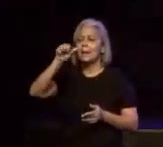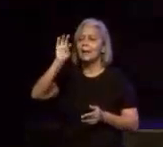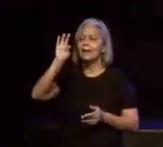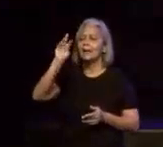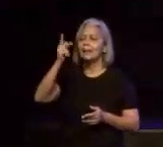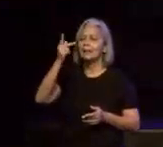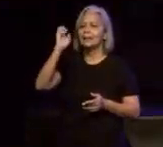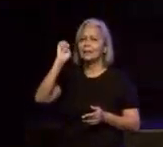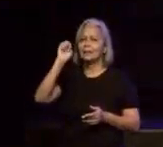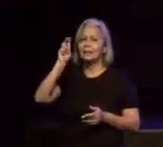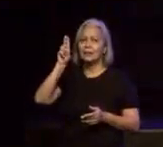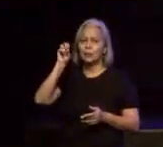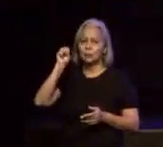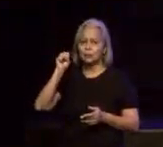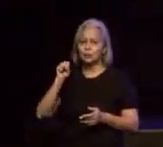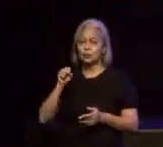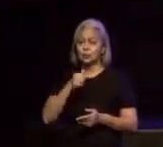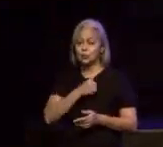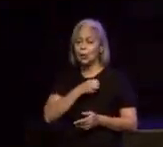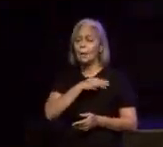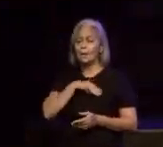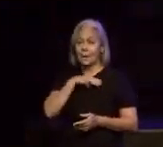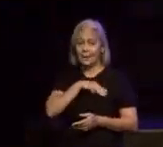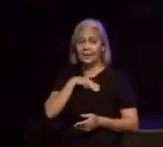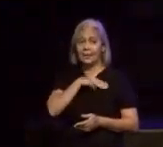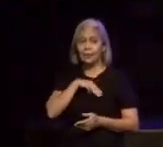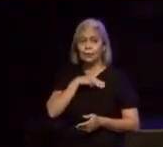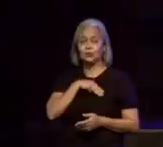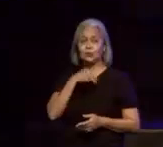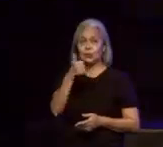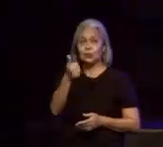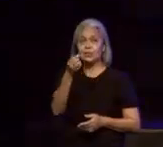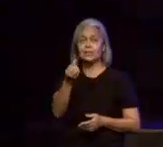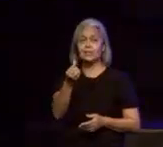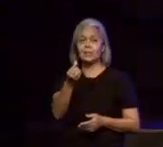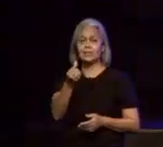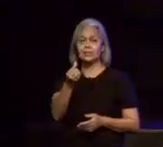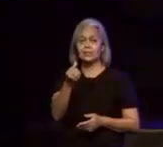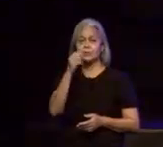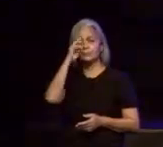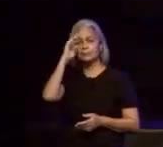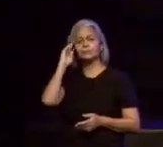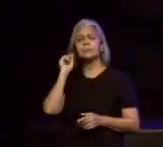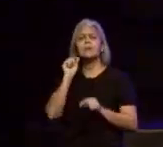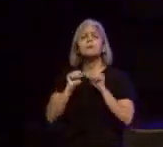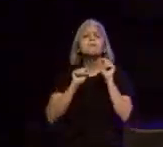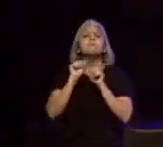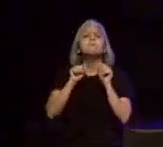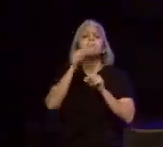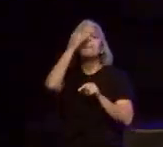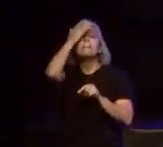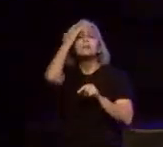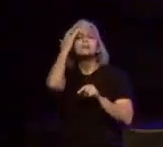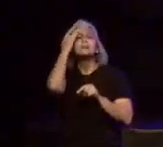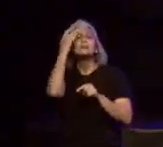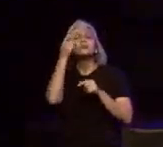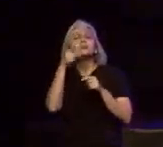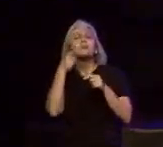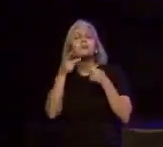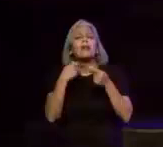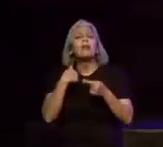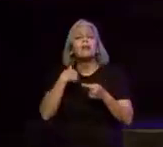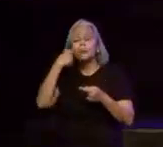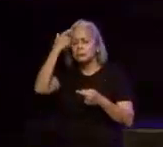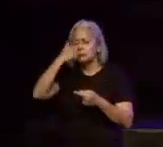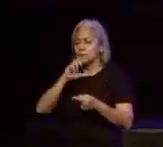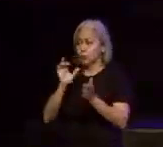de Filipe com seus discípulos, e ele pergunta: quem as pessoas dizem que o Filho do Homem é? Quem as pessoas dizem que eu sou?